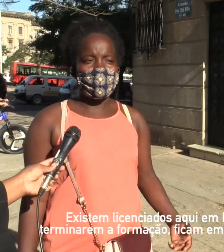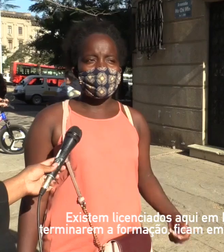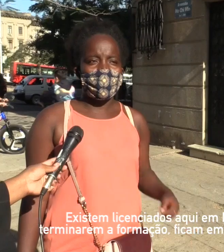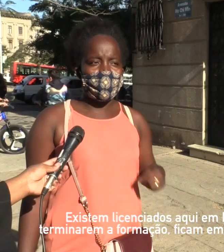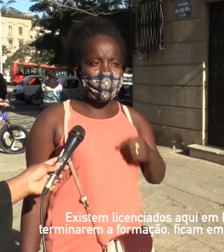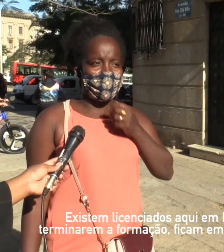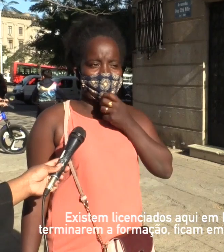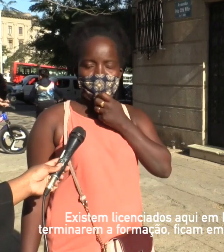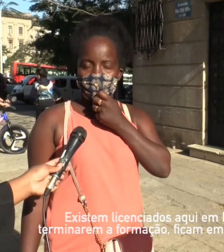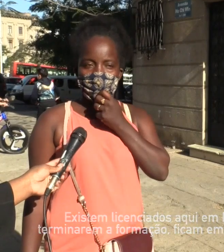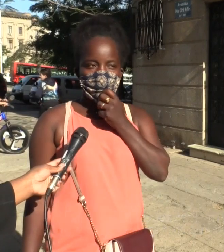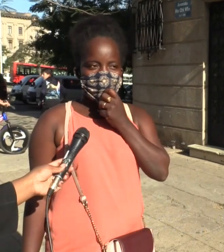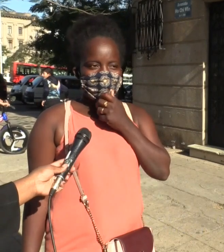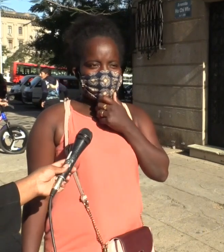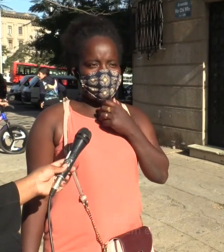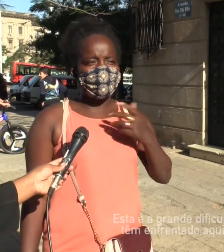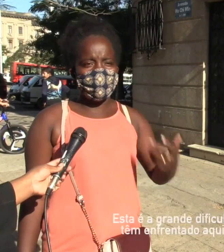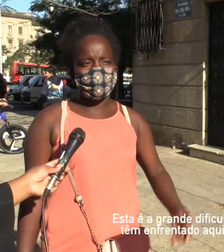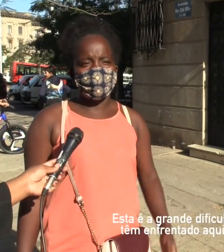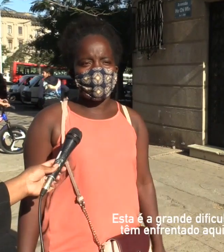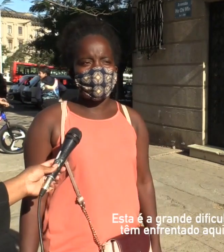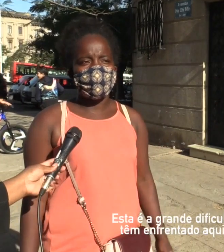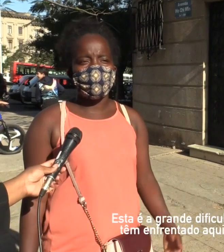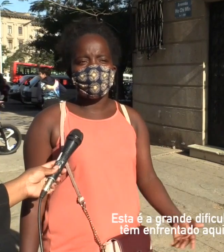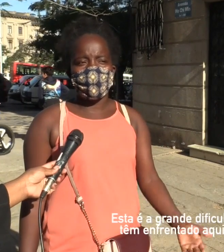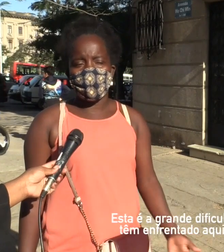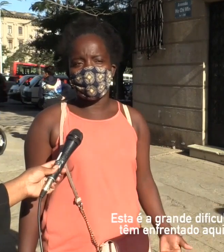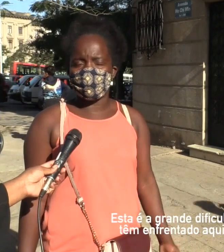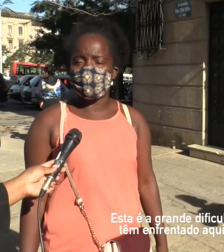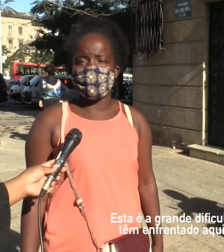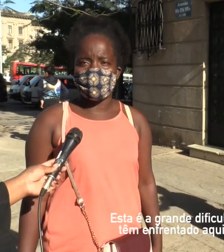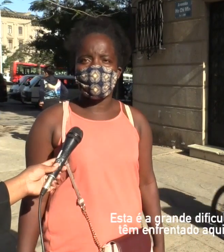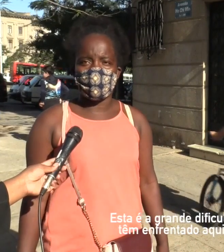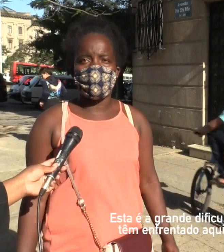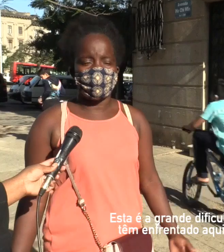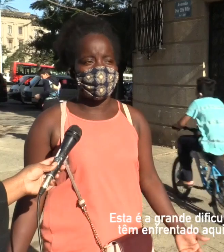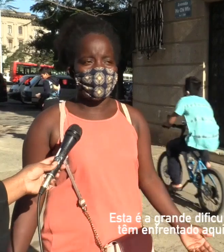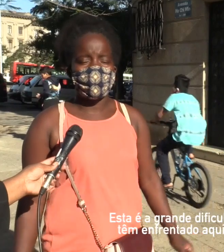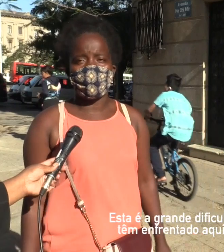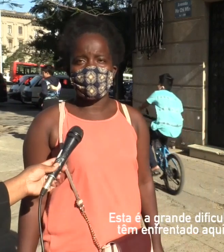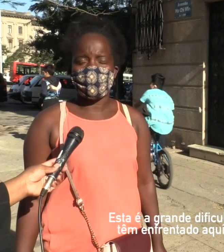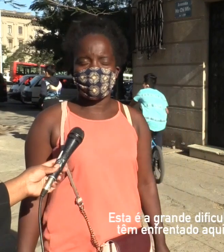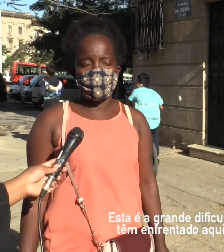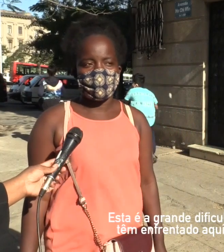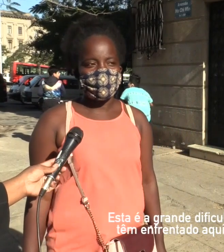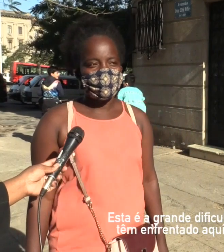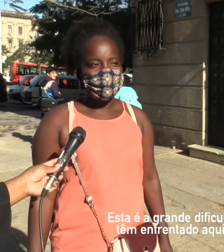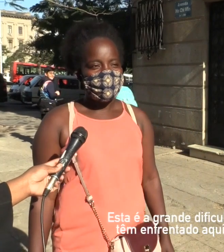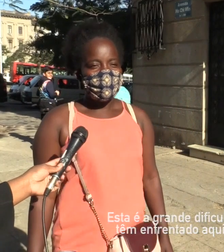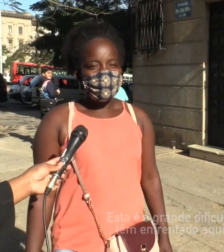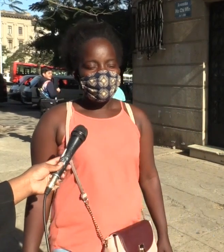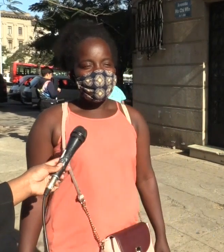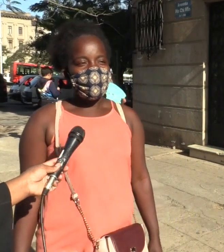eles não conseguem apanhar emprego. Então, eu acho que esta é a grande barreira ou dificuldade que o jovem tem enfrentado aqui em Moçambique.